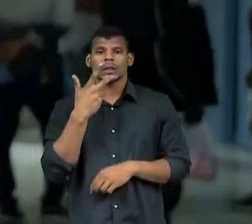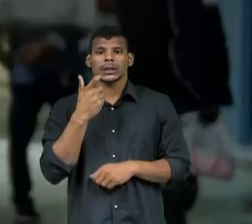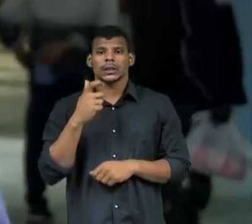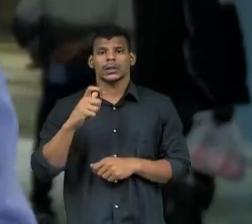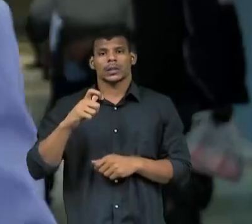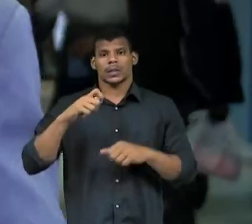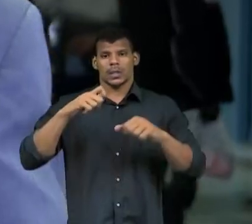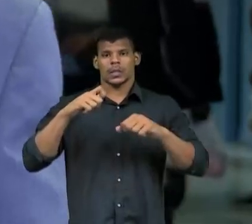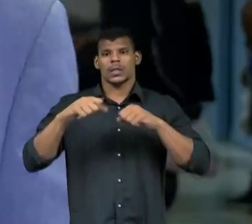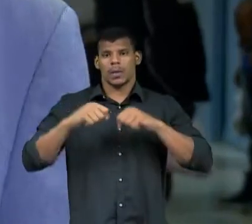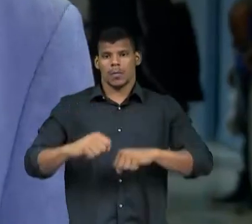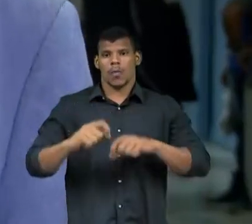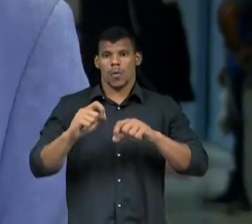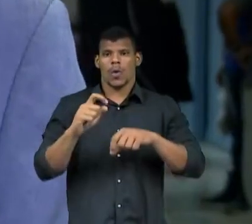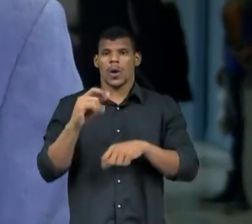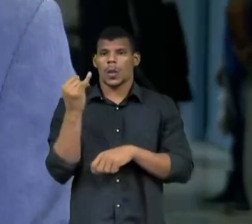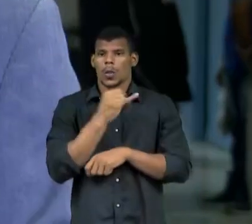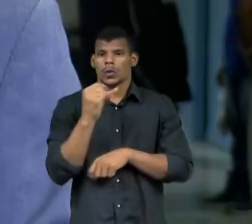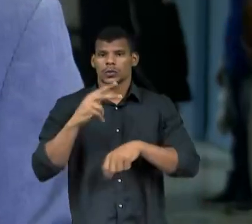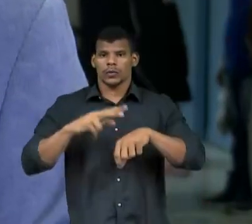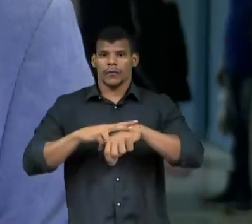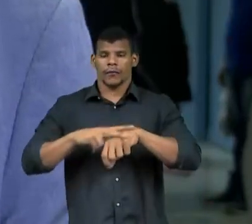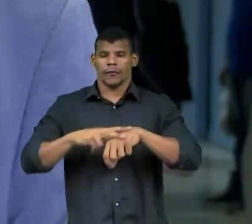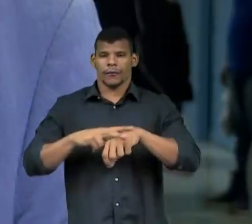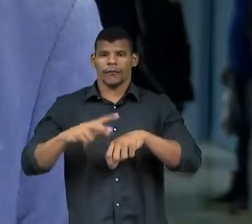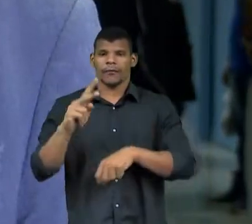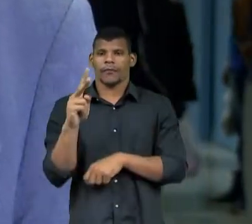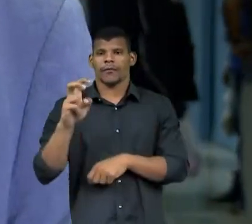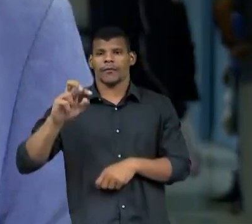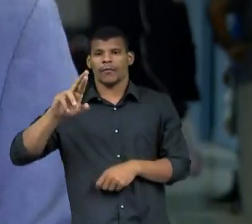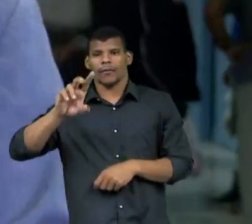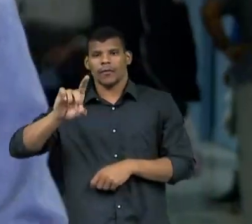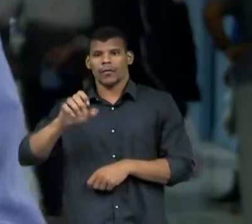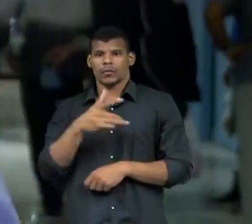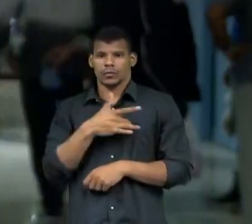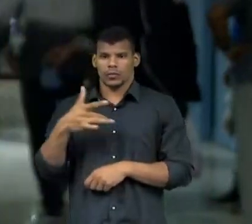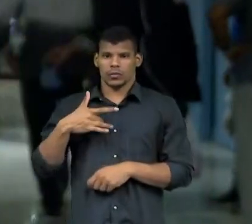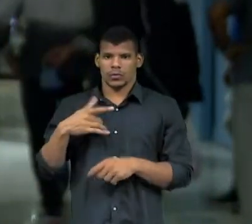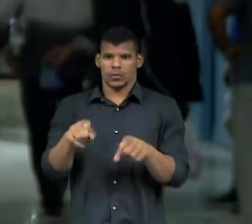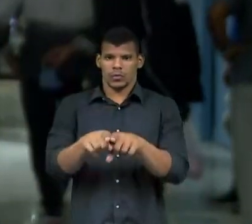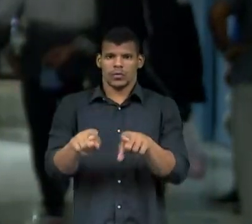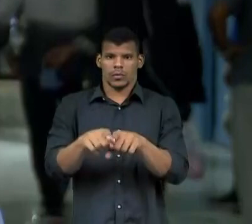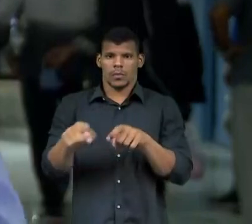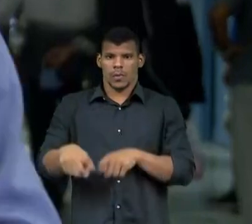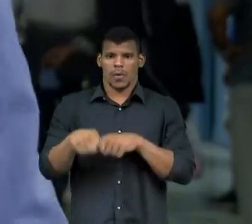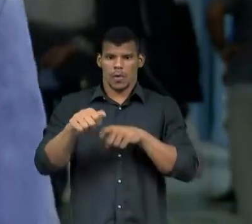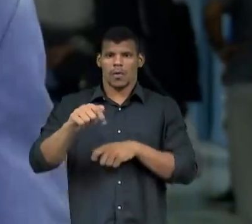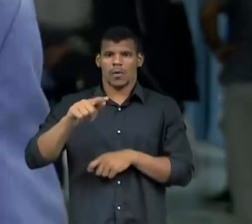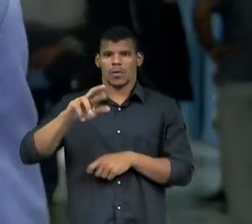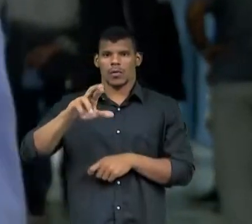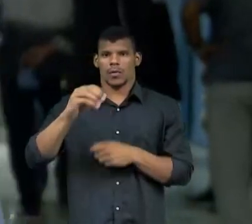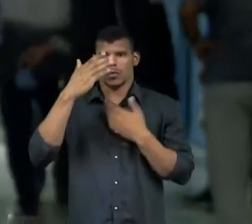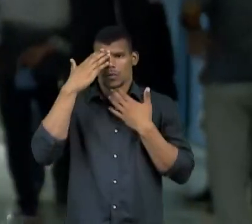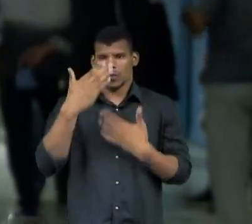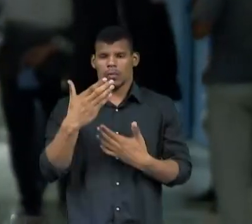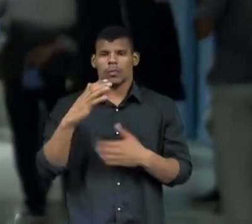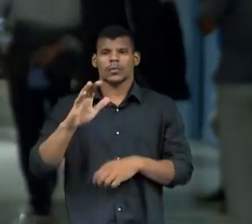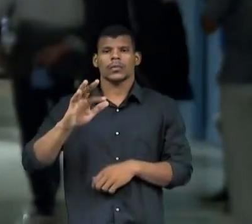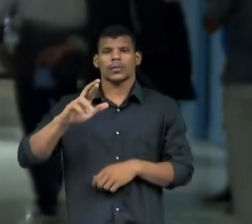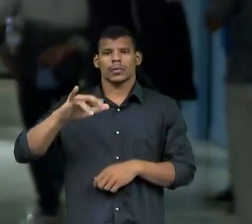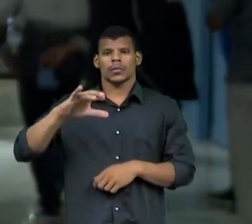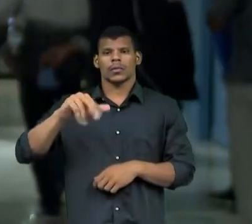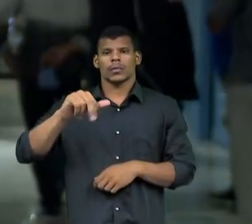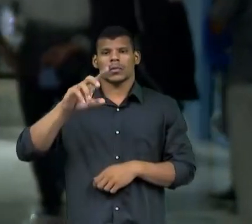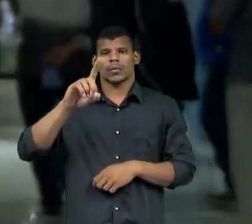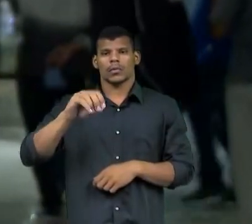verde, o hub da energia aqui do Ceará, saúde e também agronegócio. Obrigado, Ricardo Dreyer, aqui com a gente no